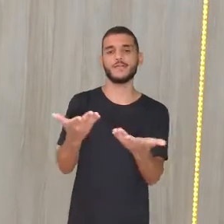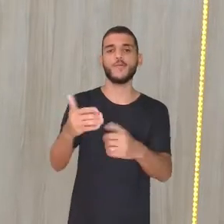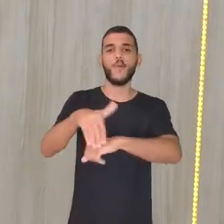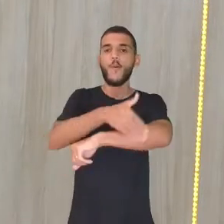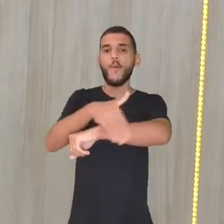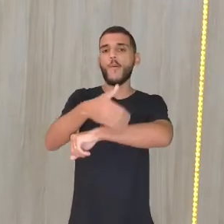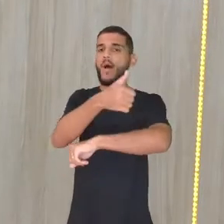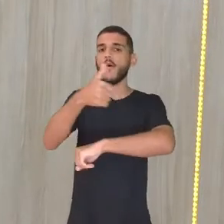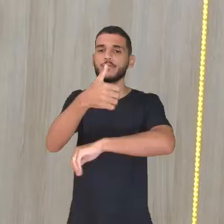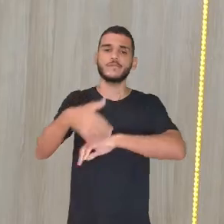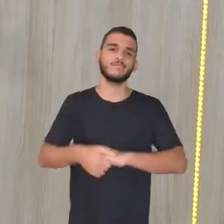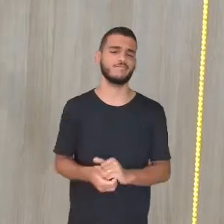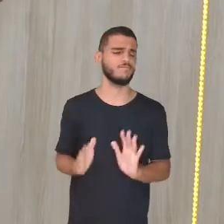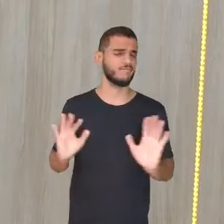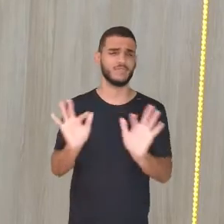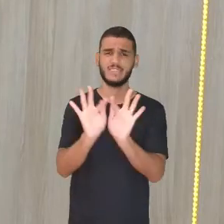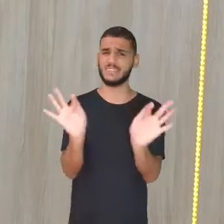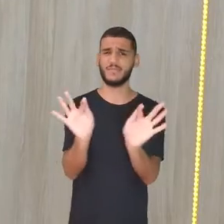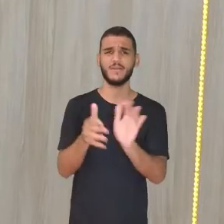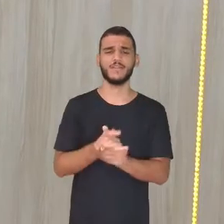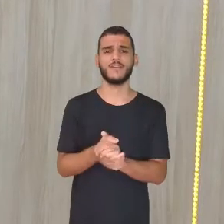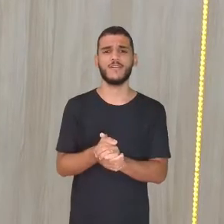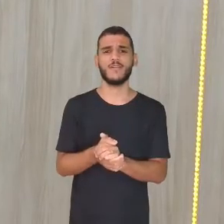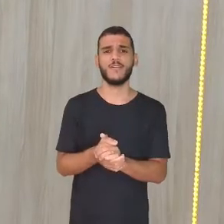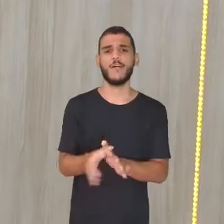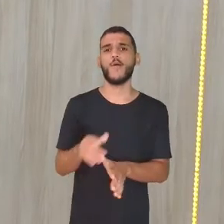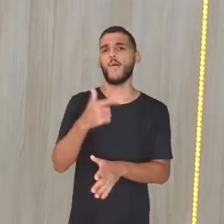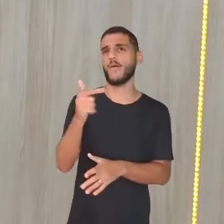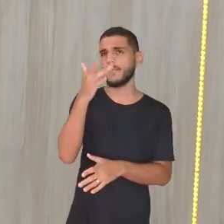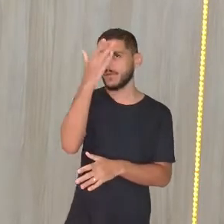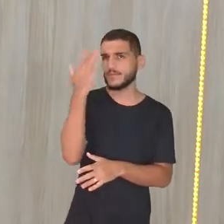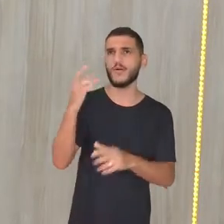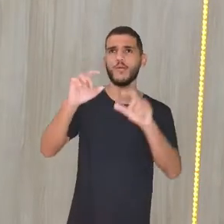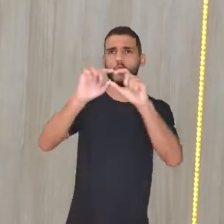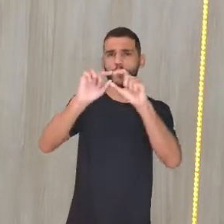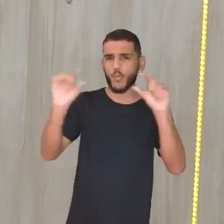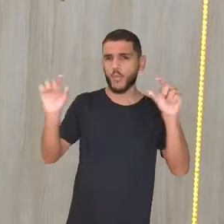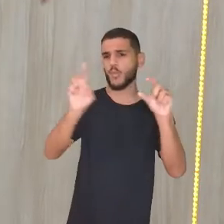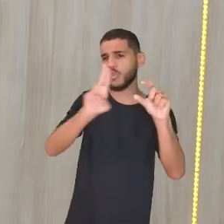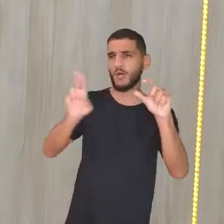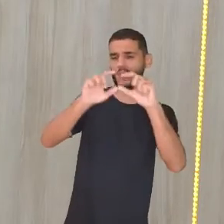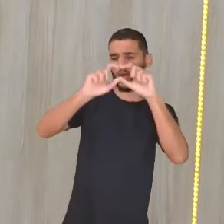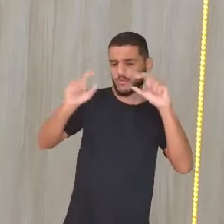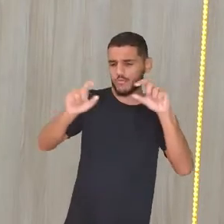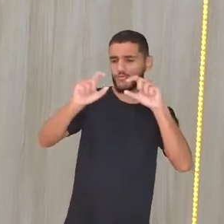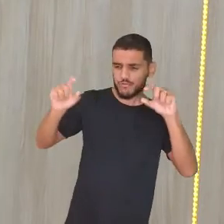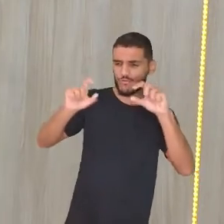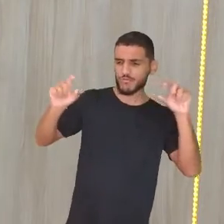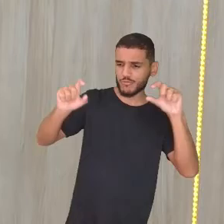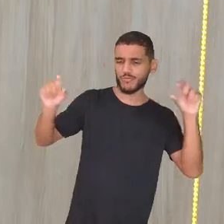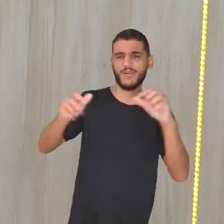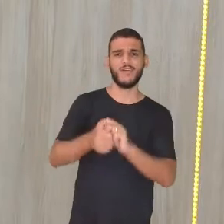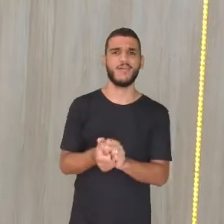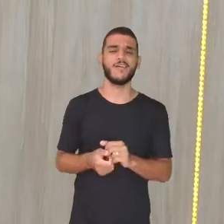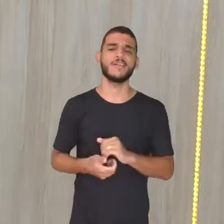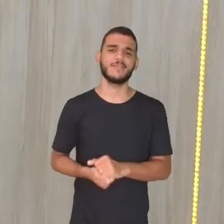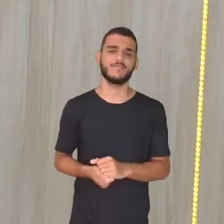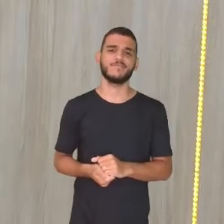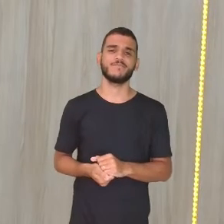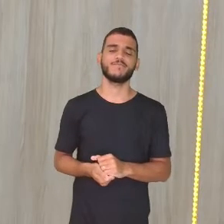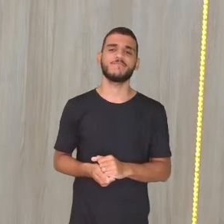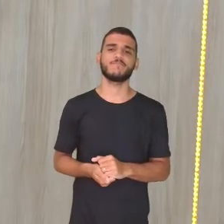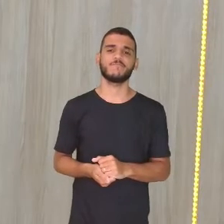vê. Pronto, acabou-se. Aí você tá Rua Pedro Augusto Nem Carneiro cabe, nem Leão, cabe, nem né? cabe, tá tendo que abreviar a confusão.